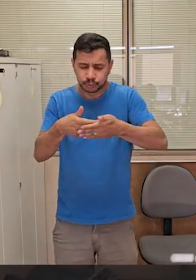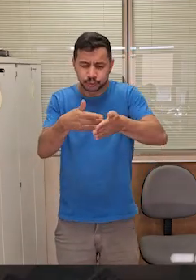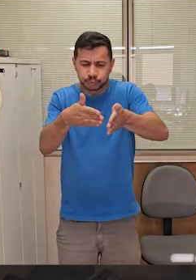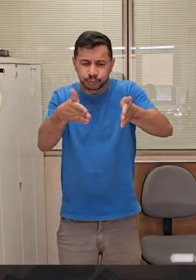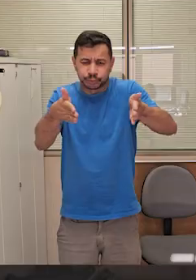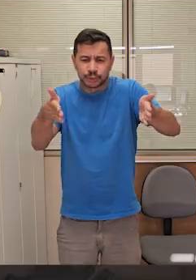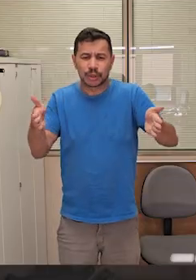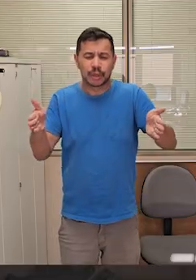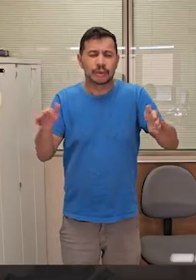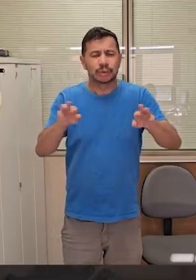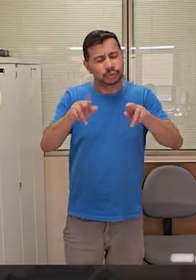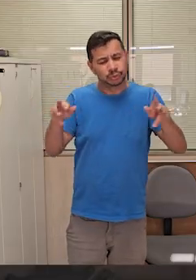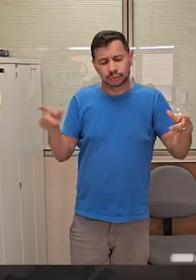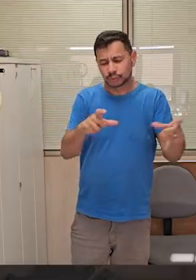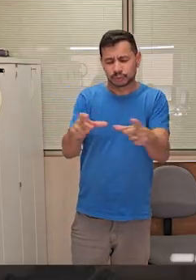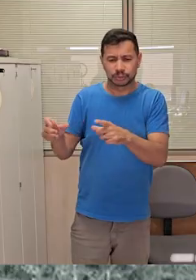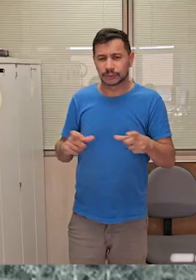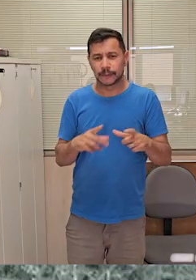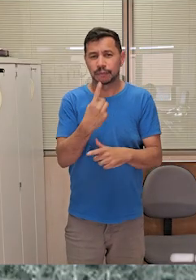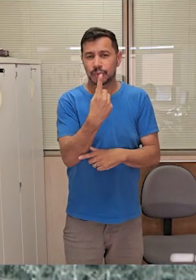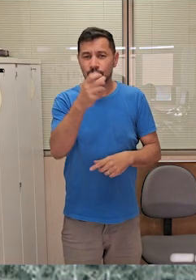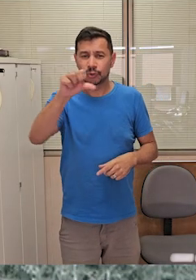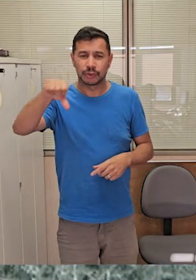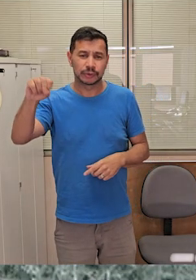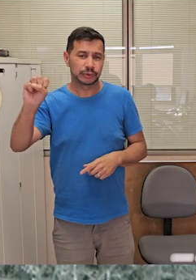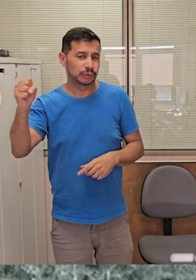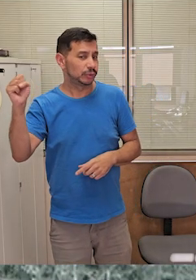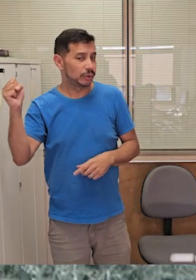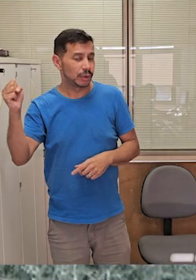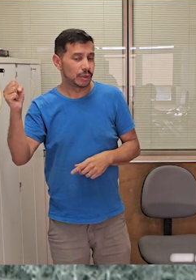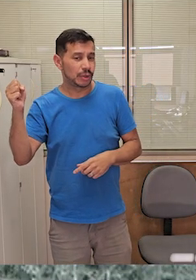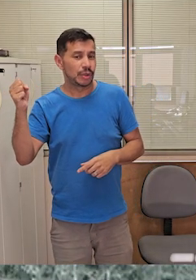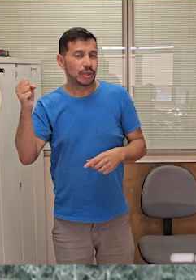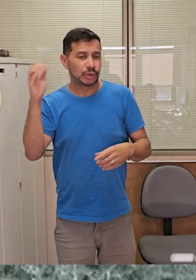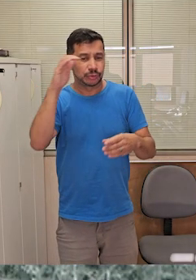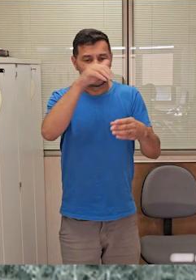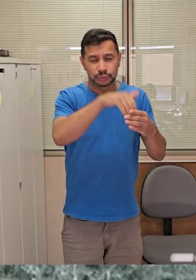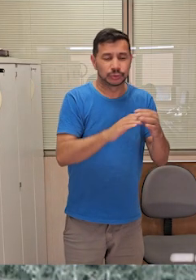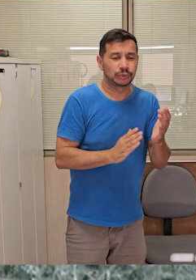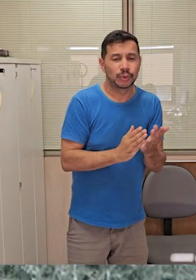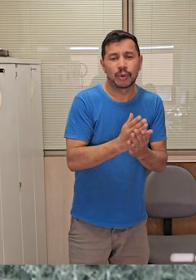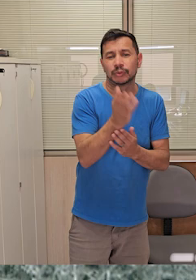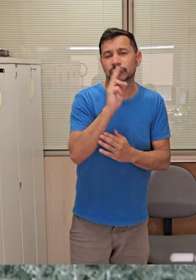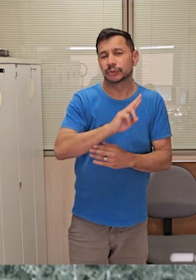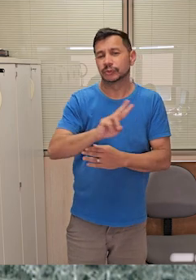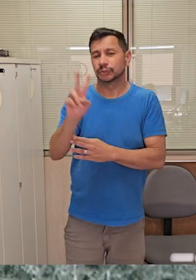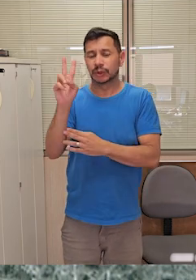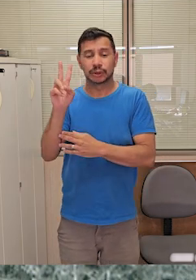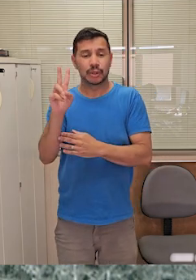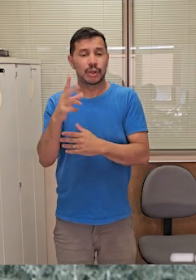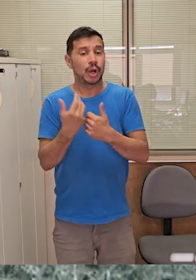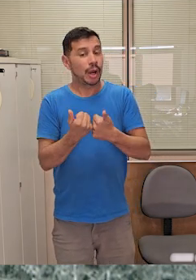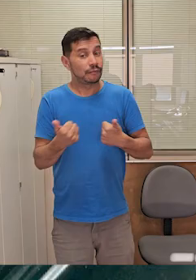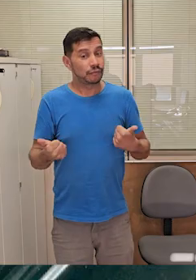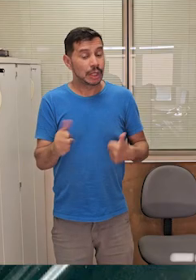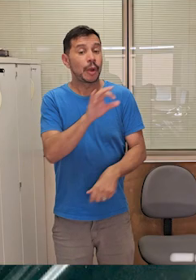várias frentes de trabalho sob sua gestão. Em 1988, Tosco concorreu e venceu a candidatura